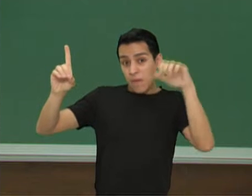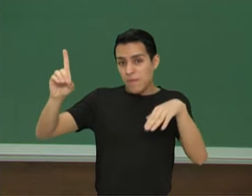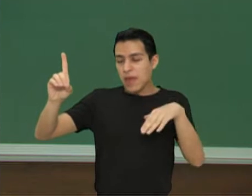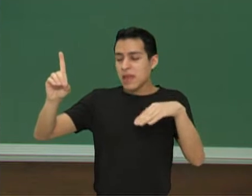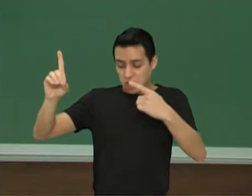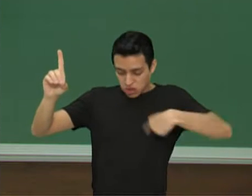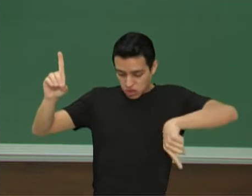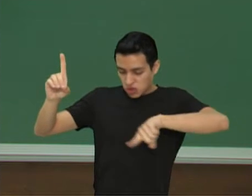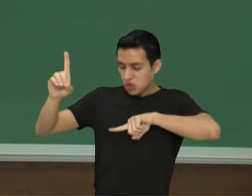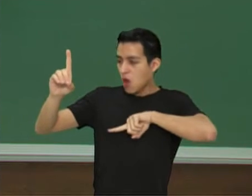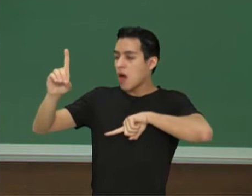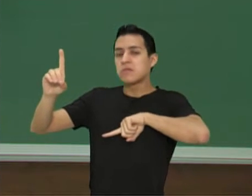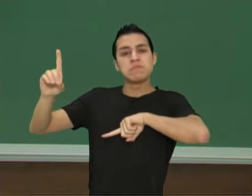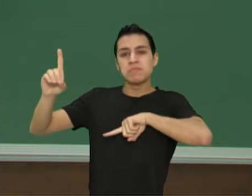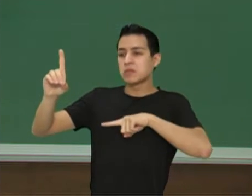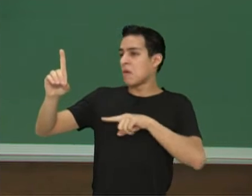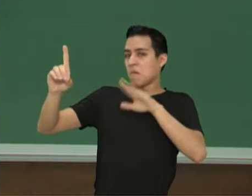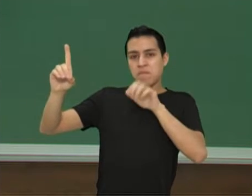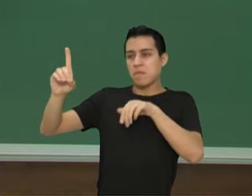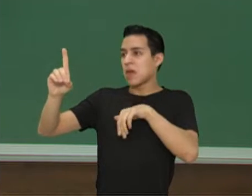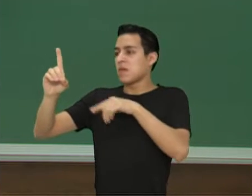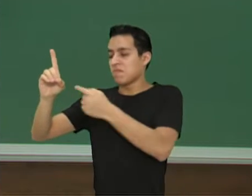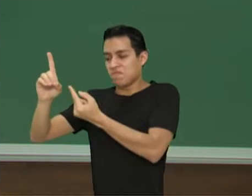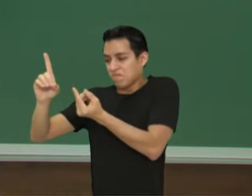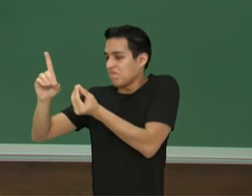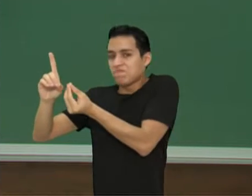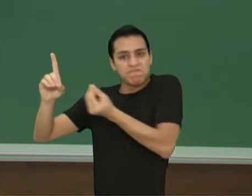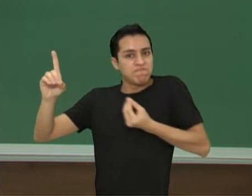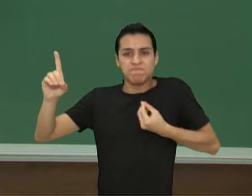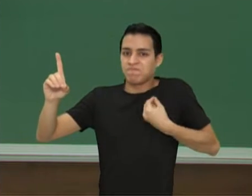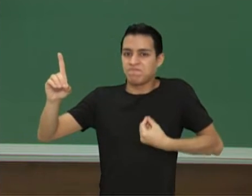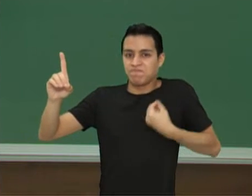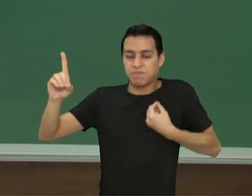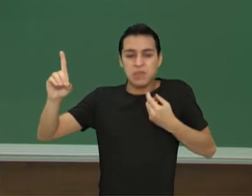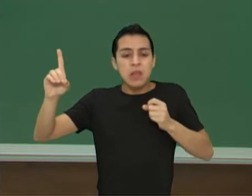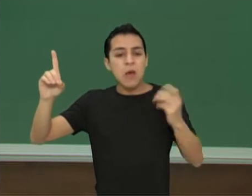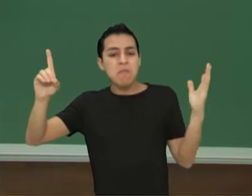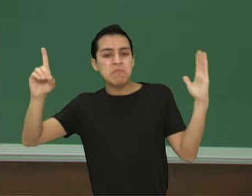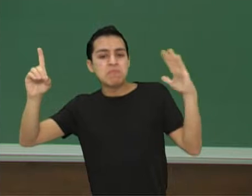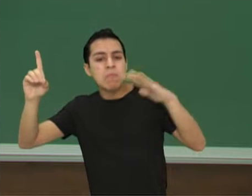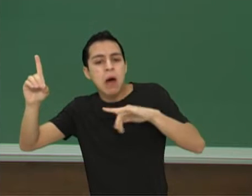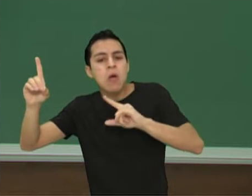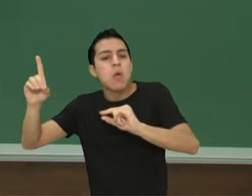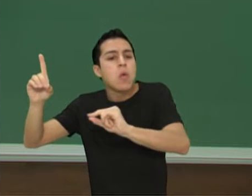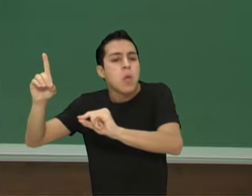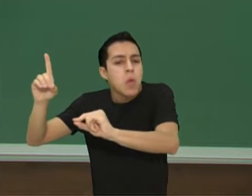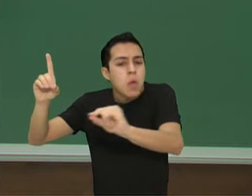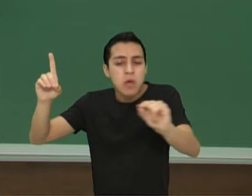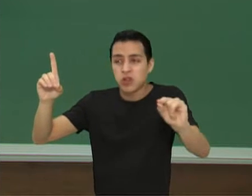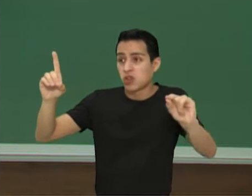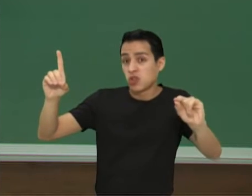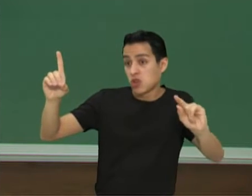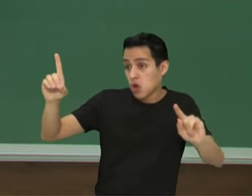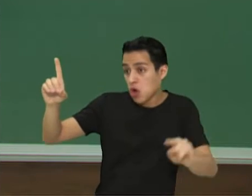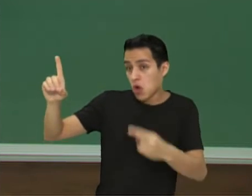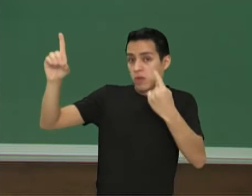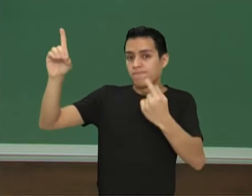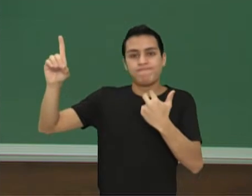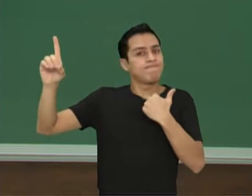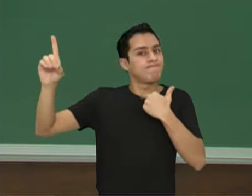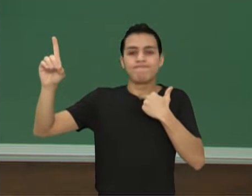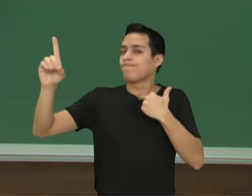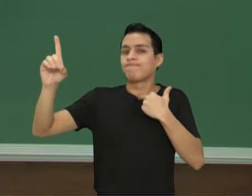veio dele, tudo veio do bem. Se tudo veio do bem, o mal, enquanto uma entidade oposta a ele, não